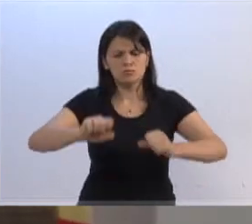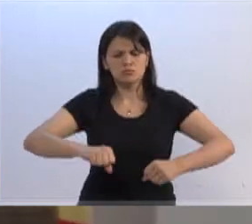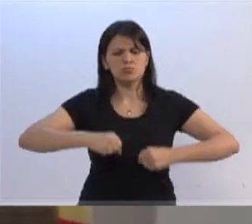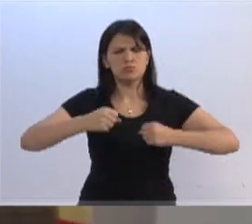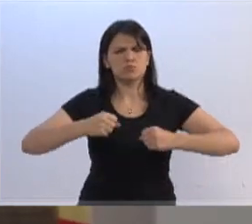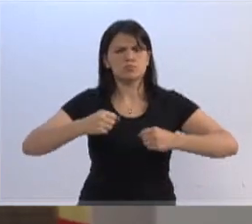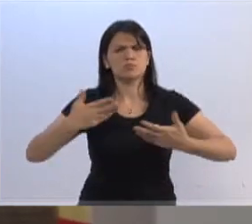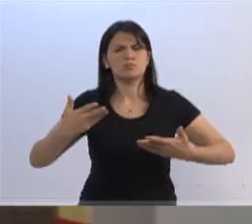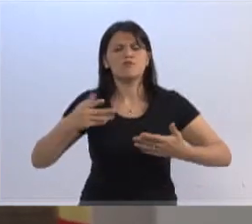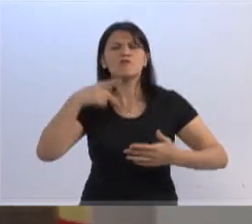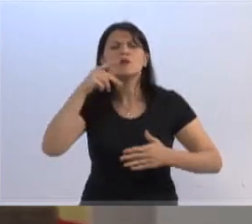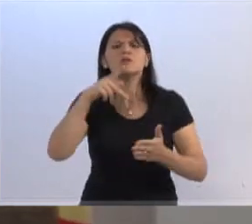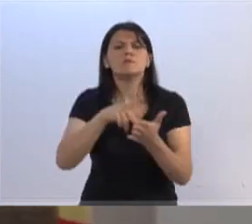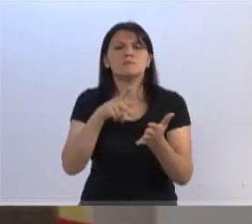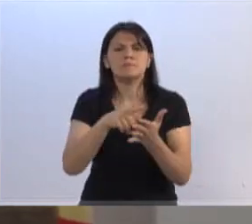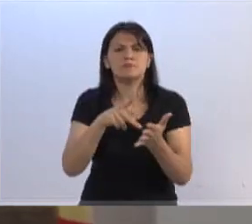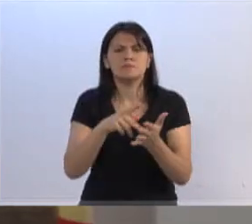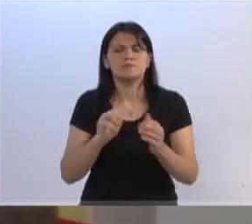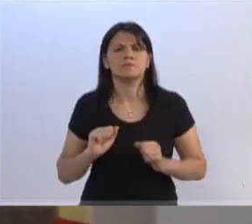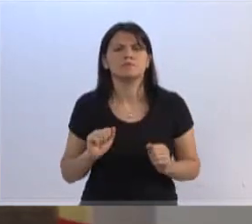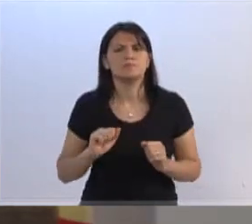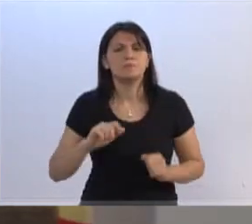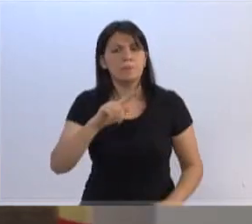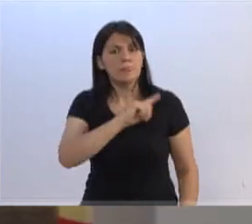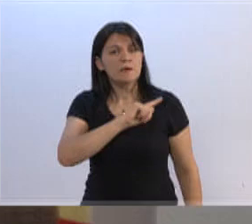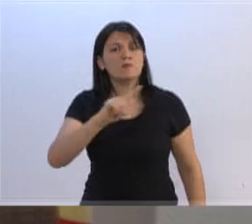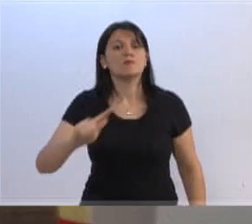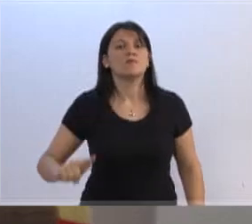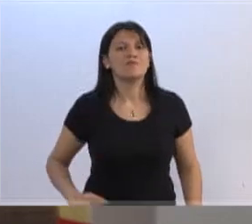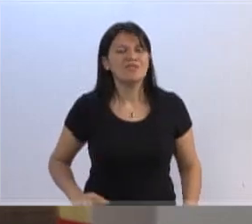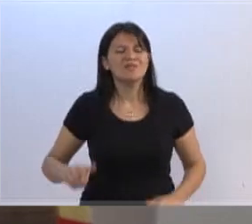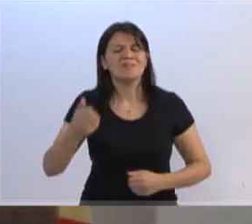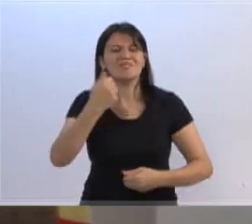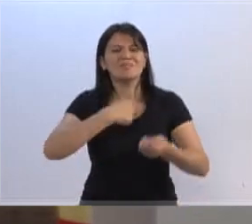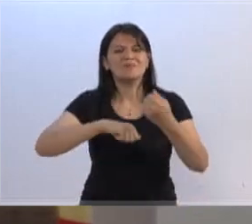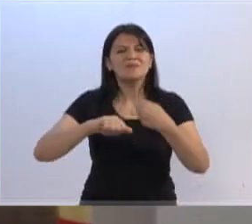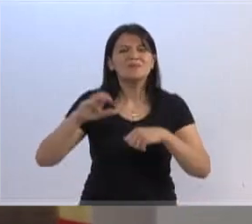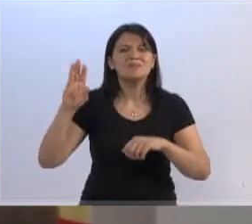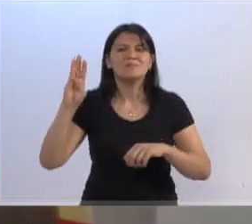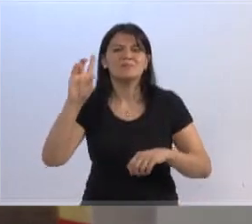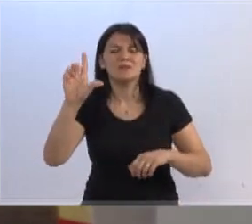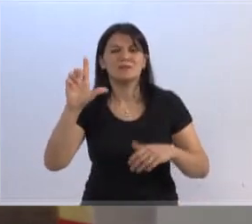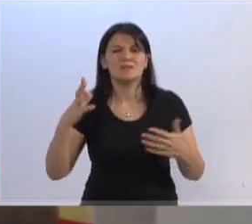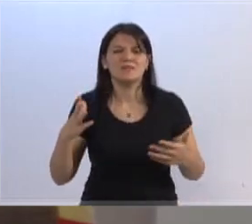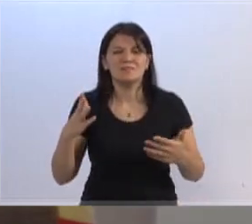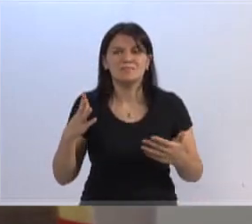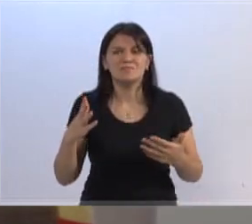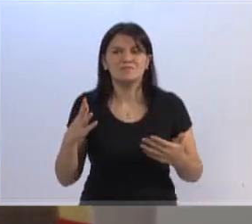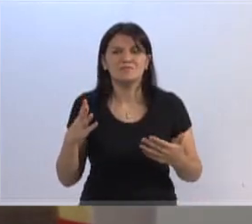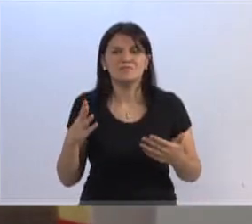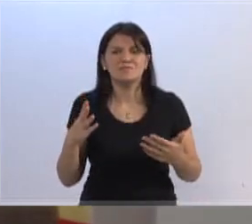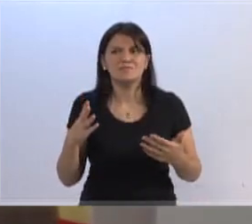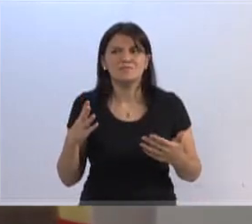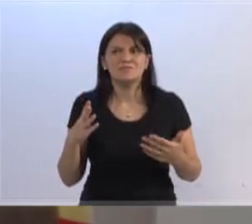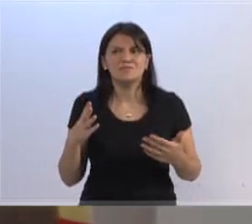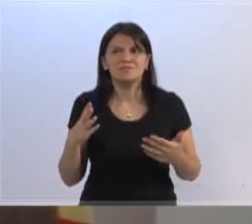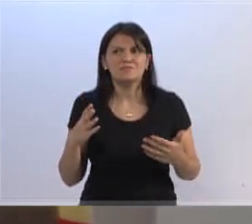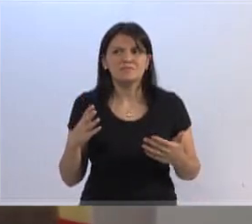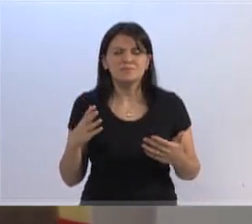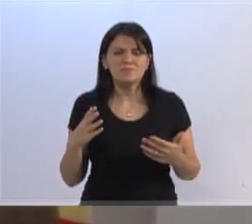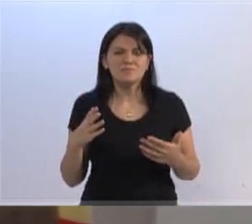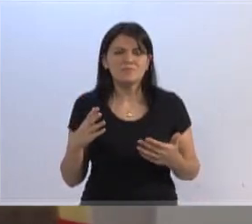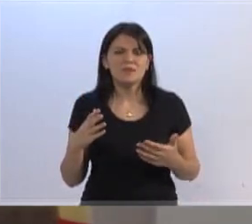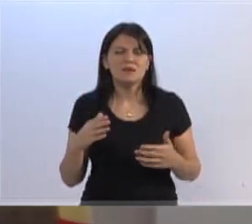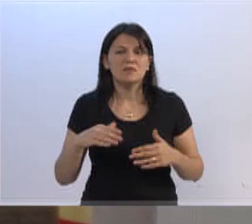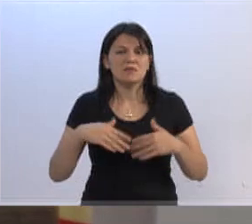falando a verdade. O governo da administração dessa cidade, vejam bem, está no lugar de fazer o gasto